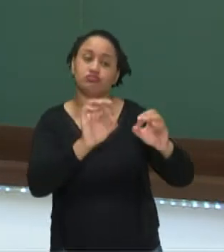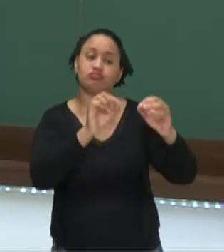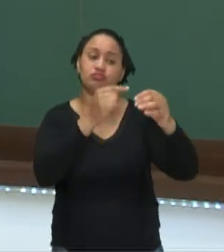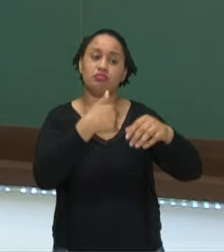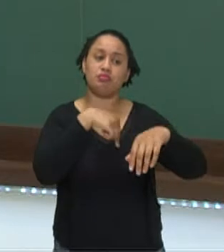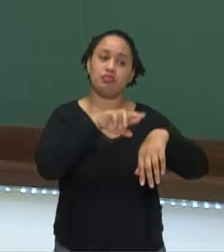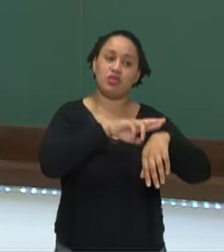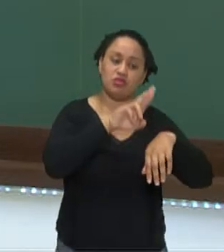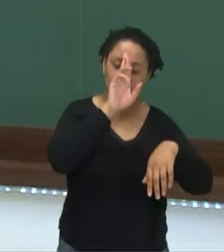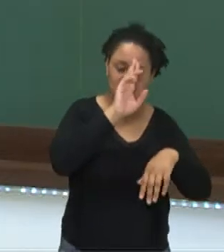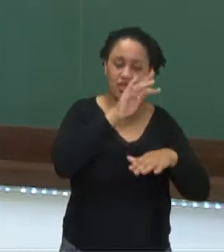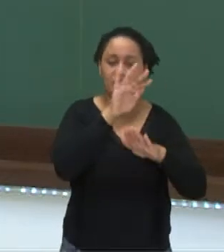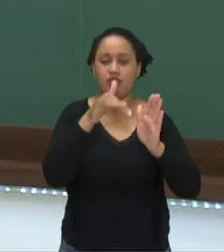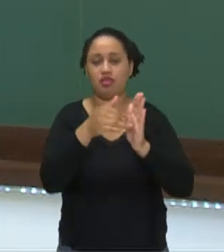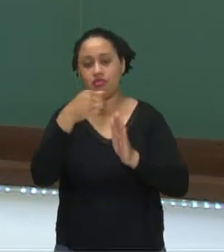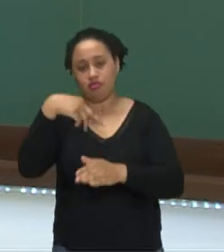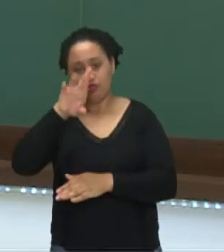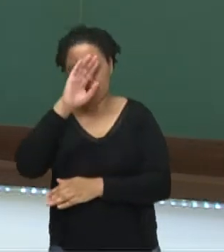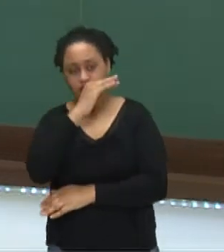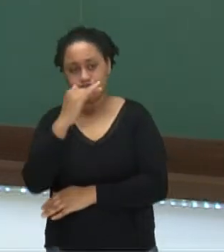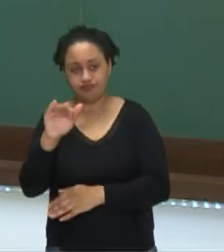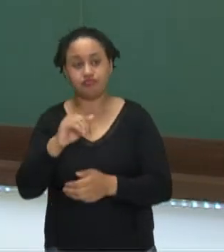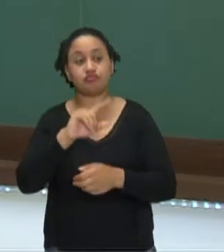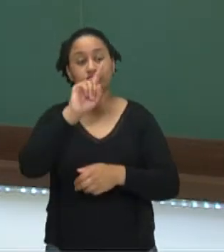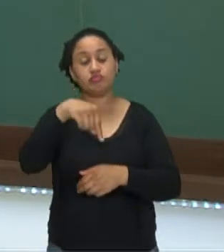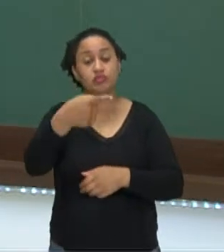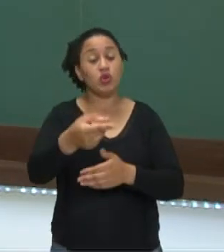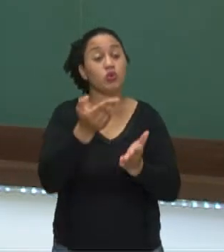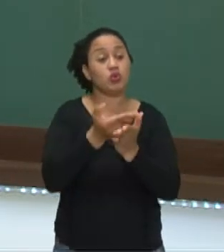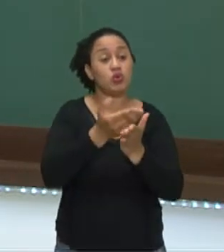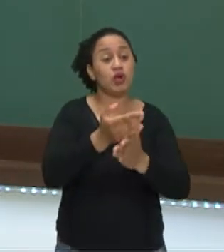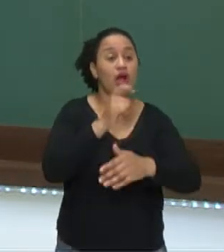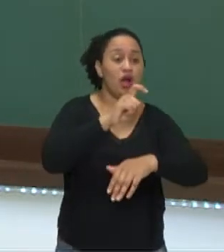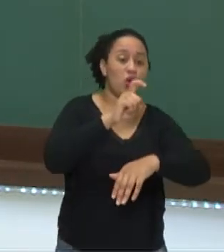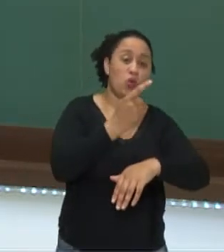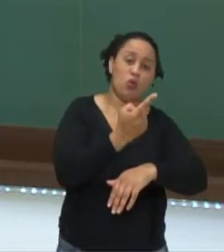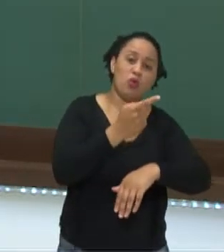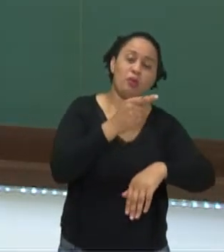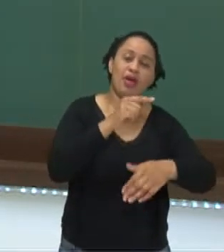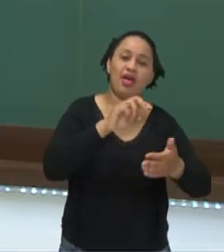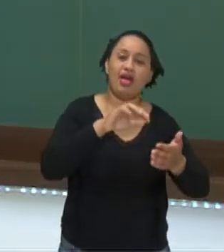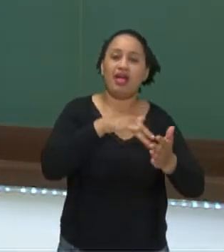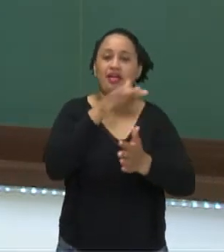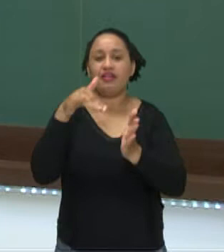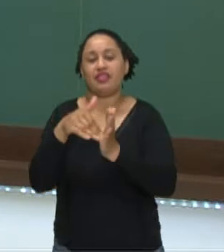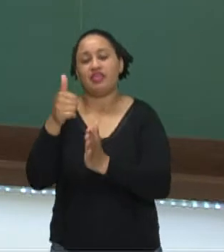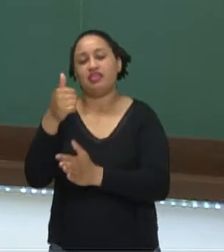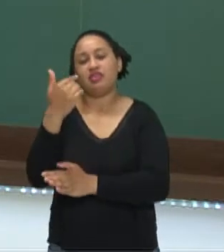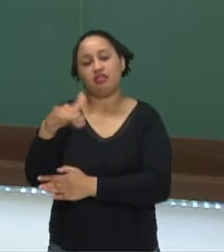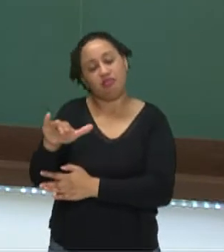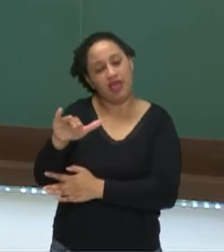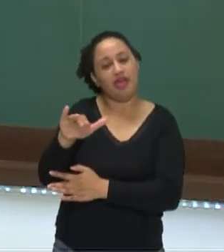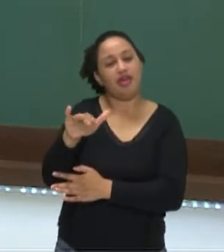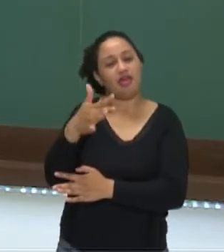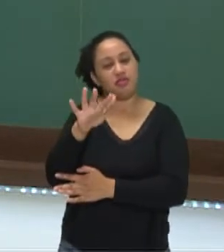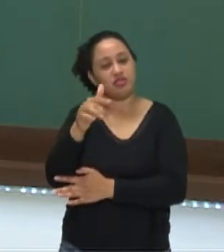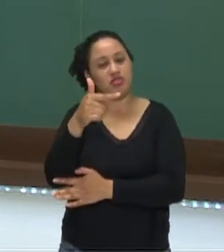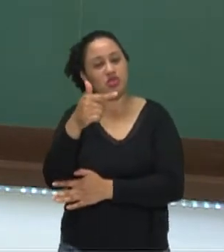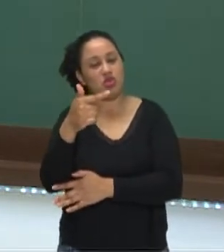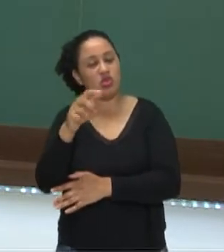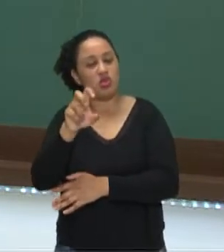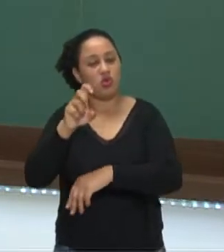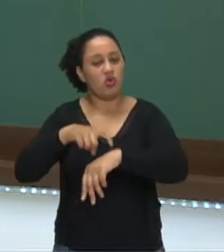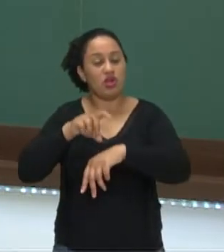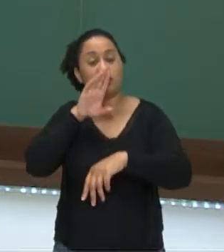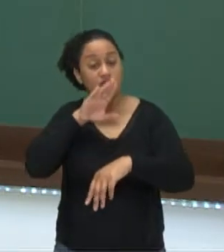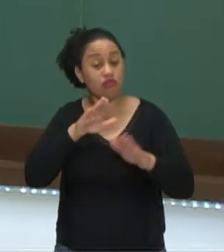meio-dia ao 12h30. Logo depois, estudar, da 1 aí até as 5h30 da tarde, até as 17h30, é o seu horário de